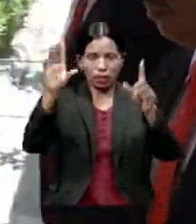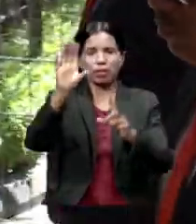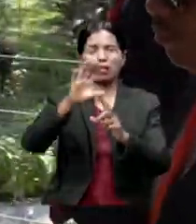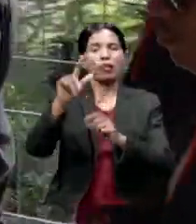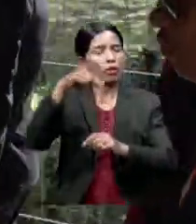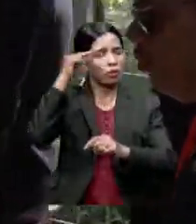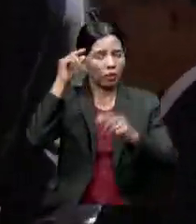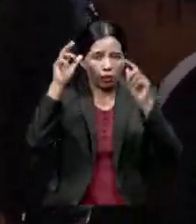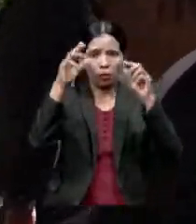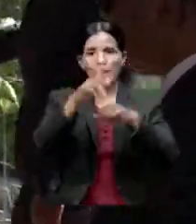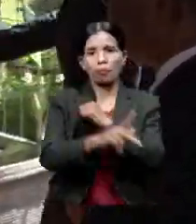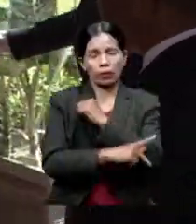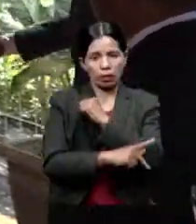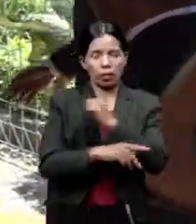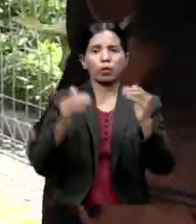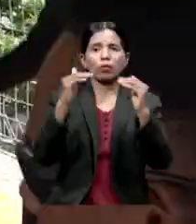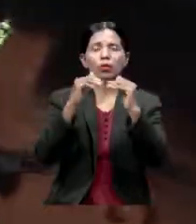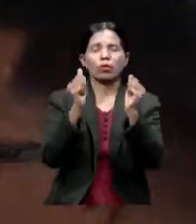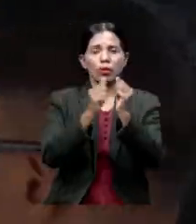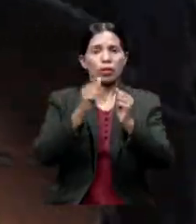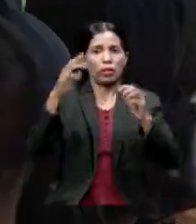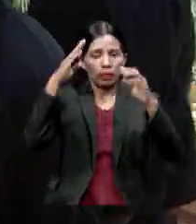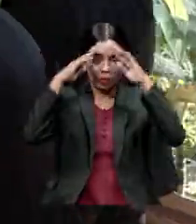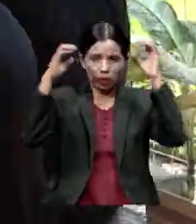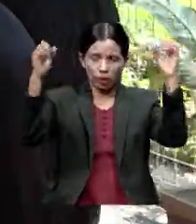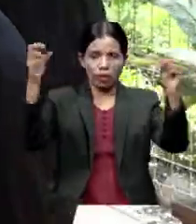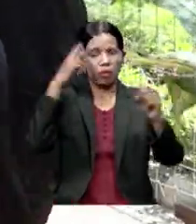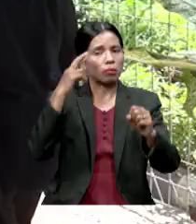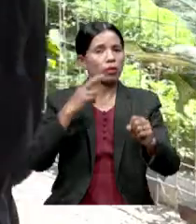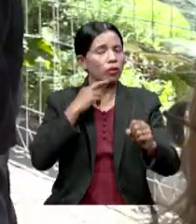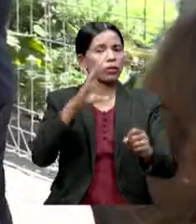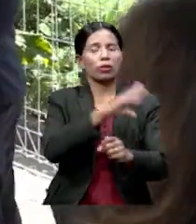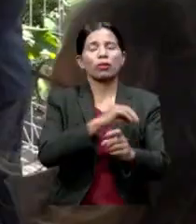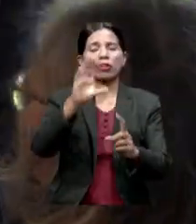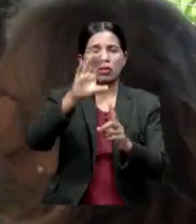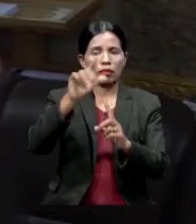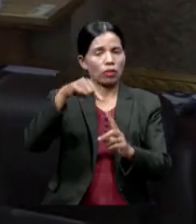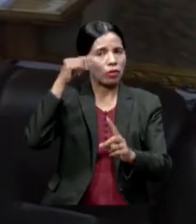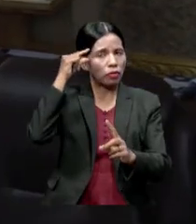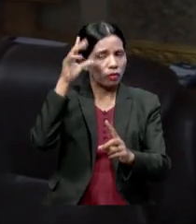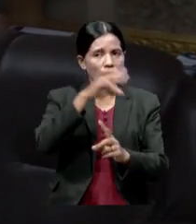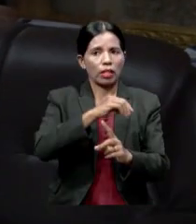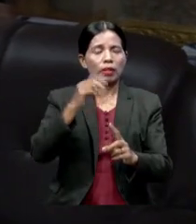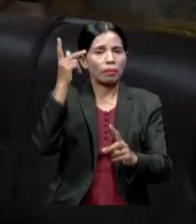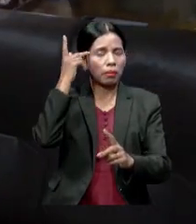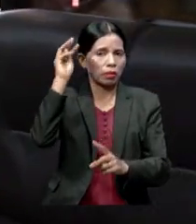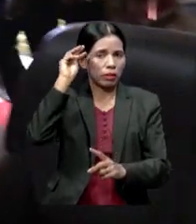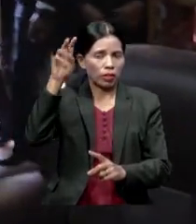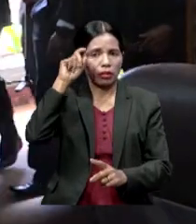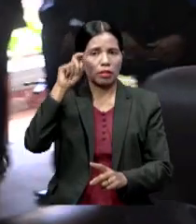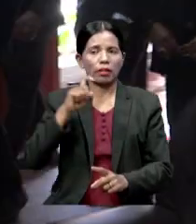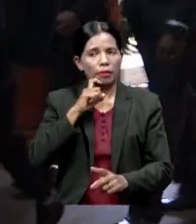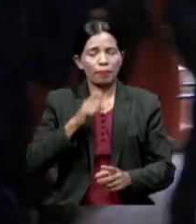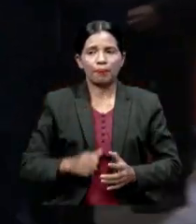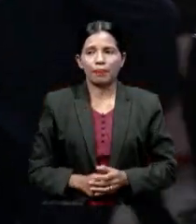Portugal, encontro o Presidente da República, José Ramos Horta, no chefe do Governo Timor-Leste, Cairo Alassana Guzmão. Além